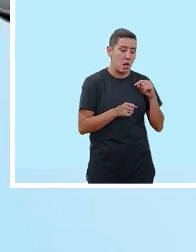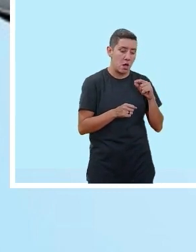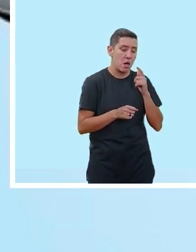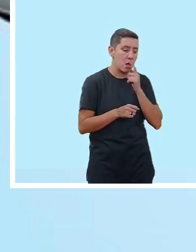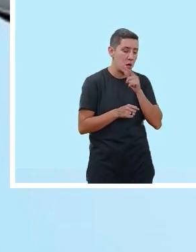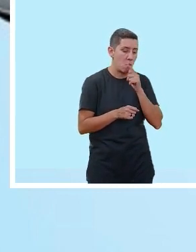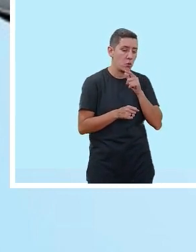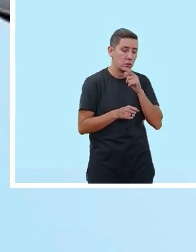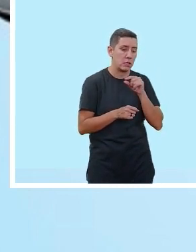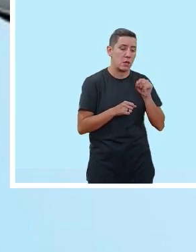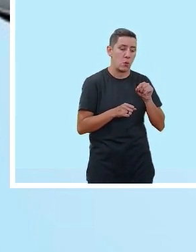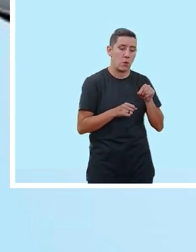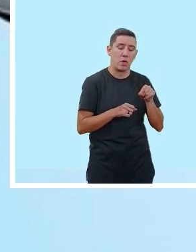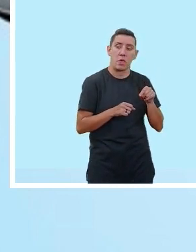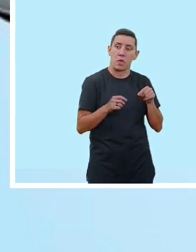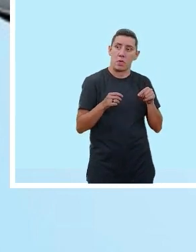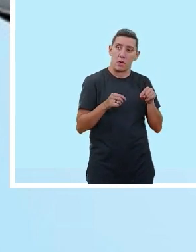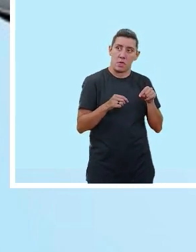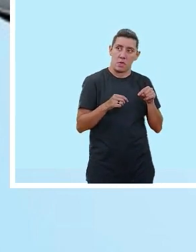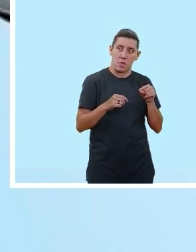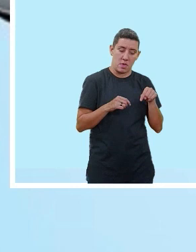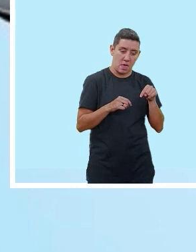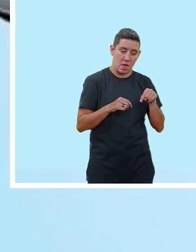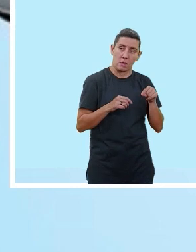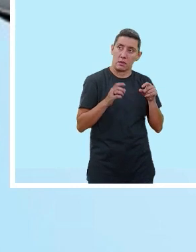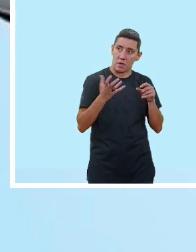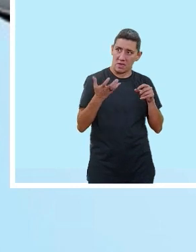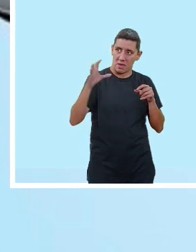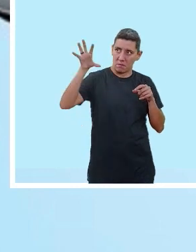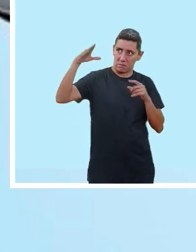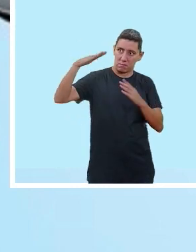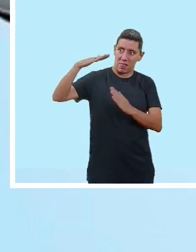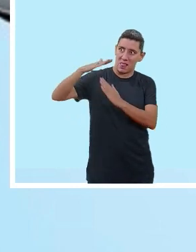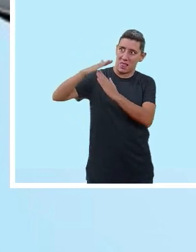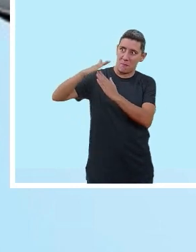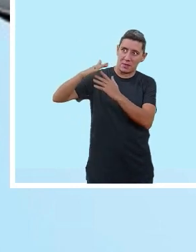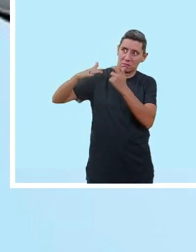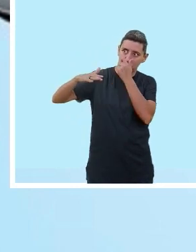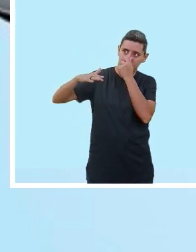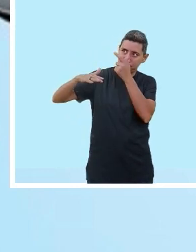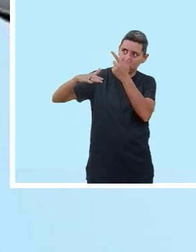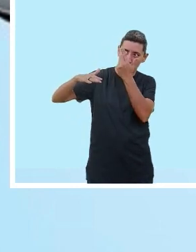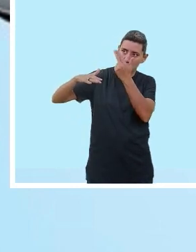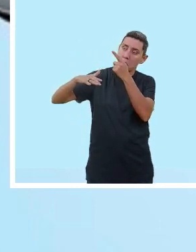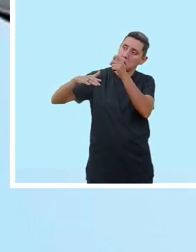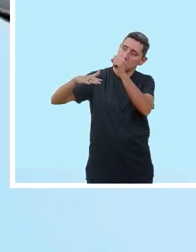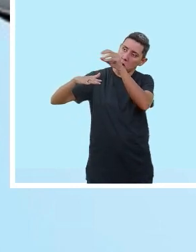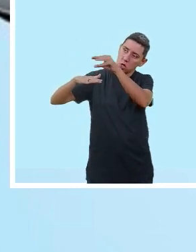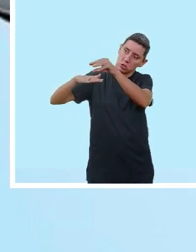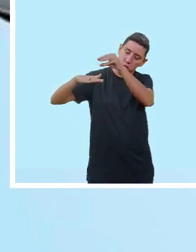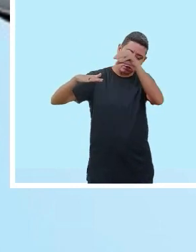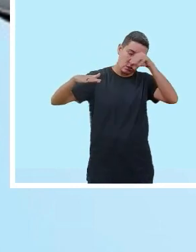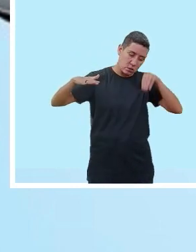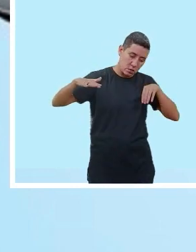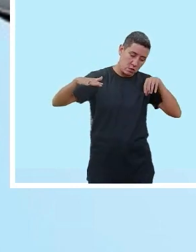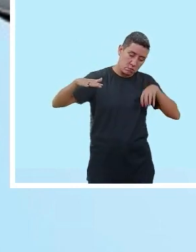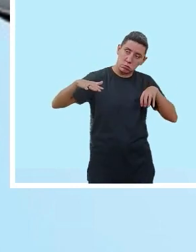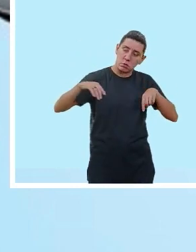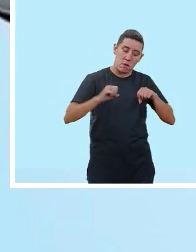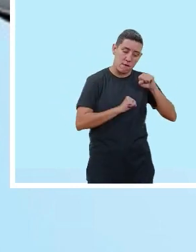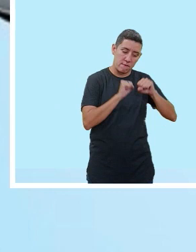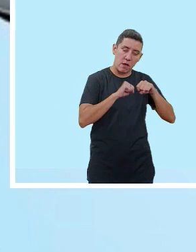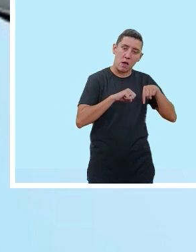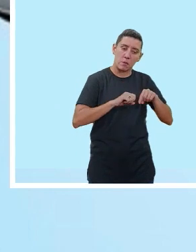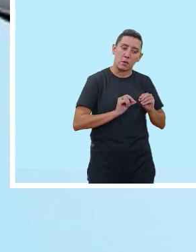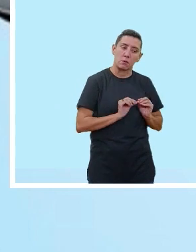isso você teria um comércio, você tem, né, na verdade, um comércio de créditos de carbono, né? Mas